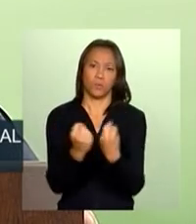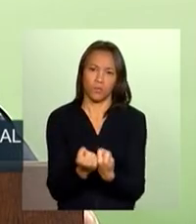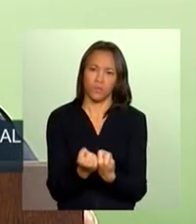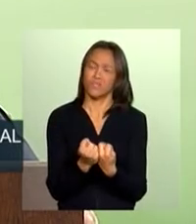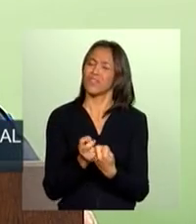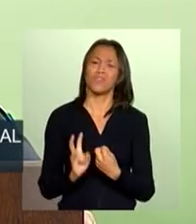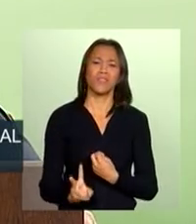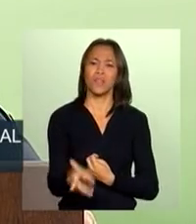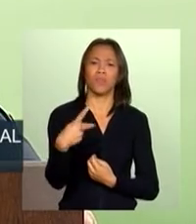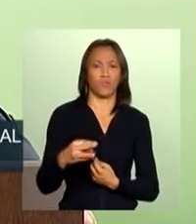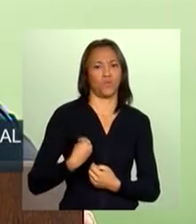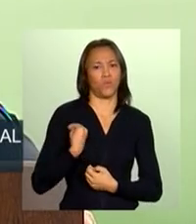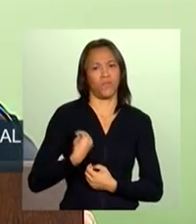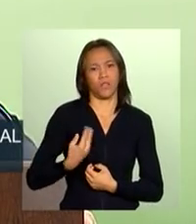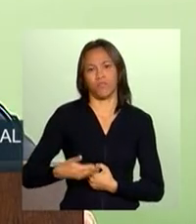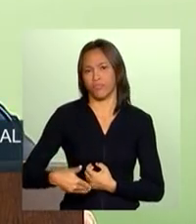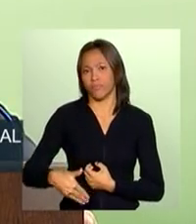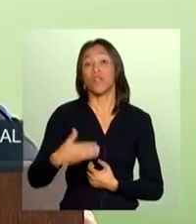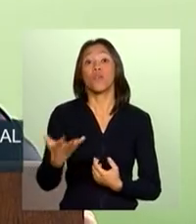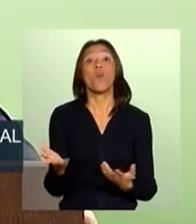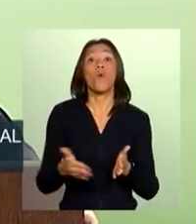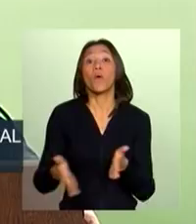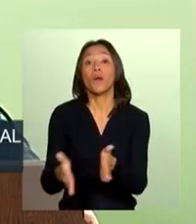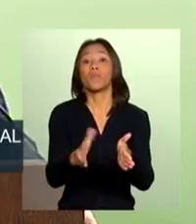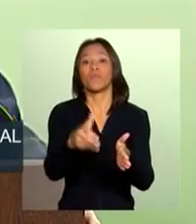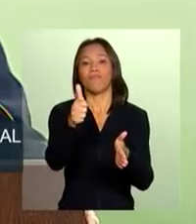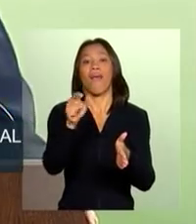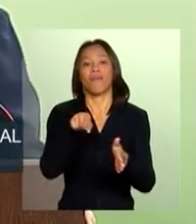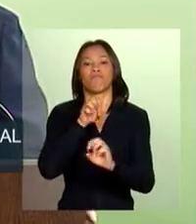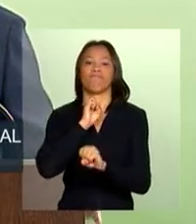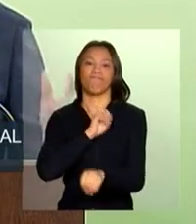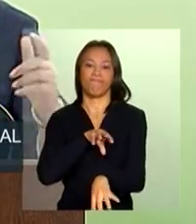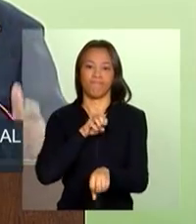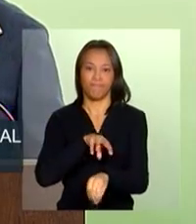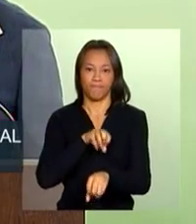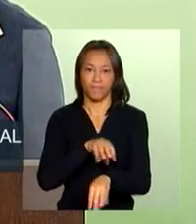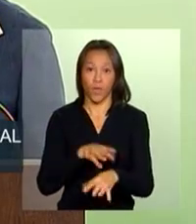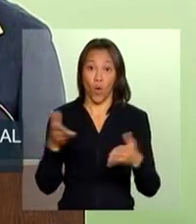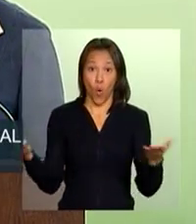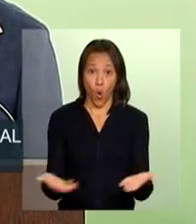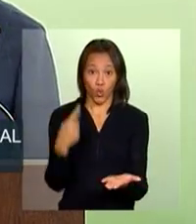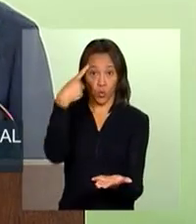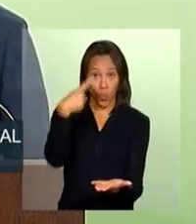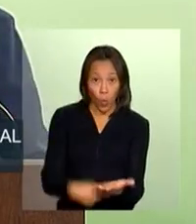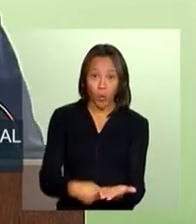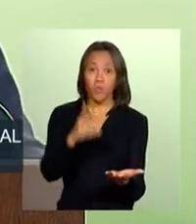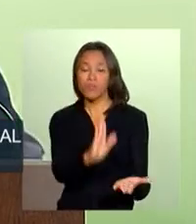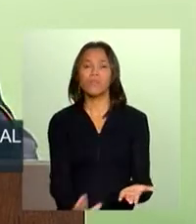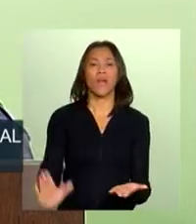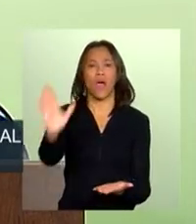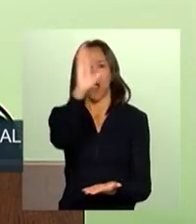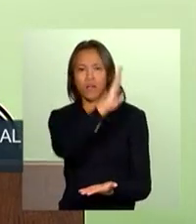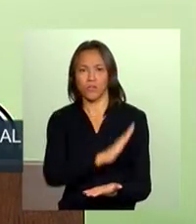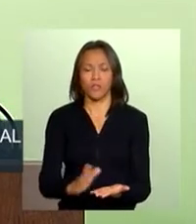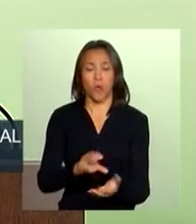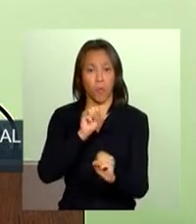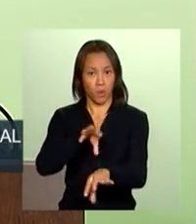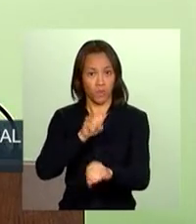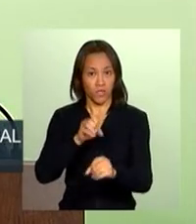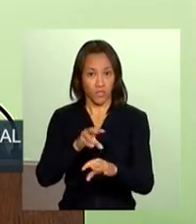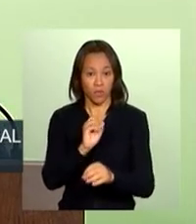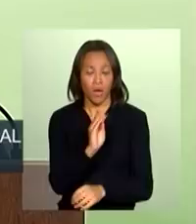sua vida. E esse caminho é educação. Hoje, o Pacto Nacional pela alfabetização na idade